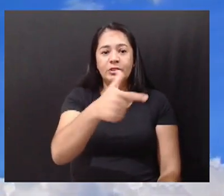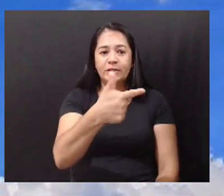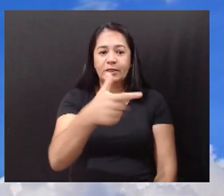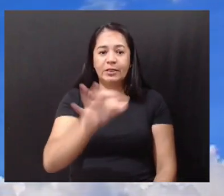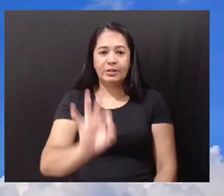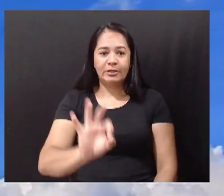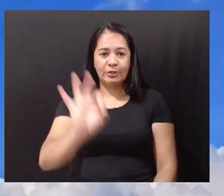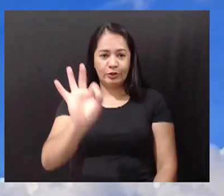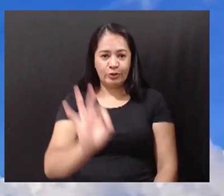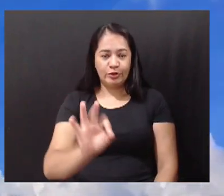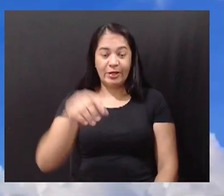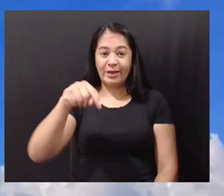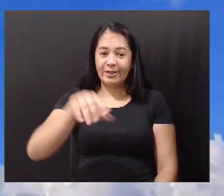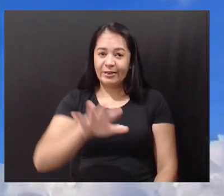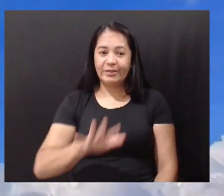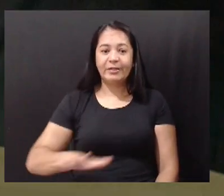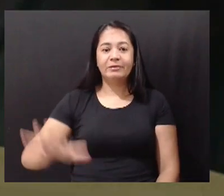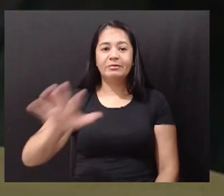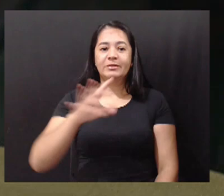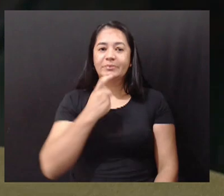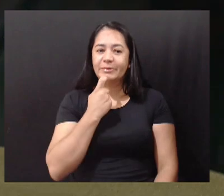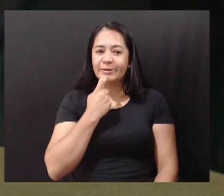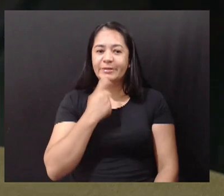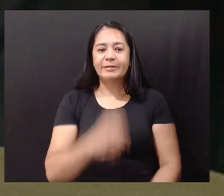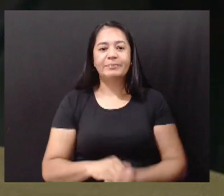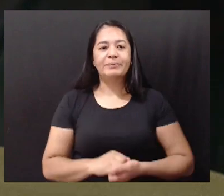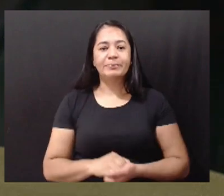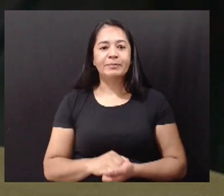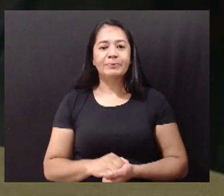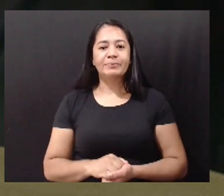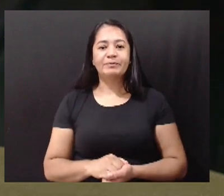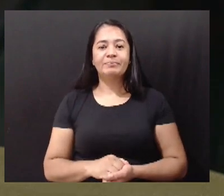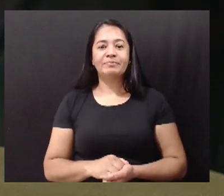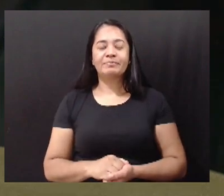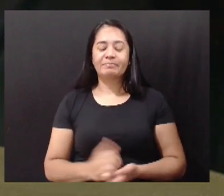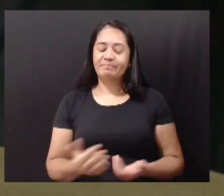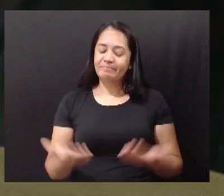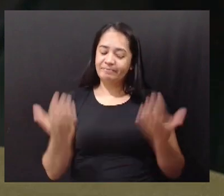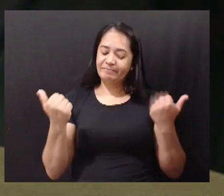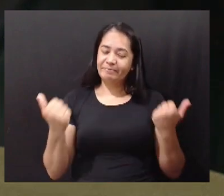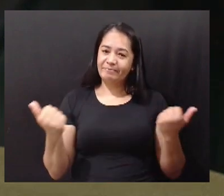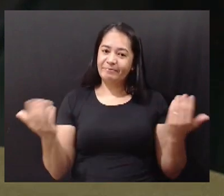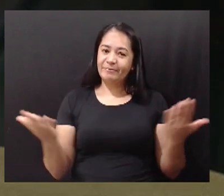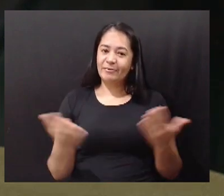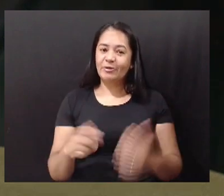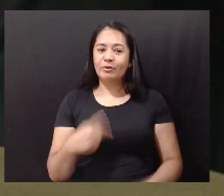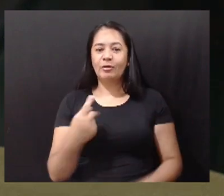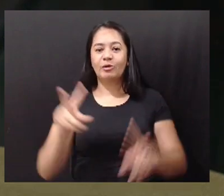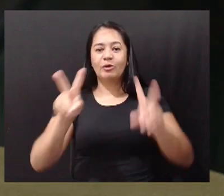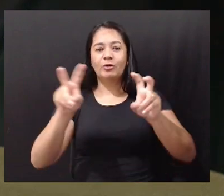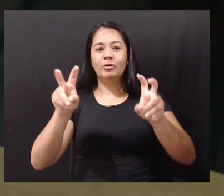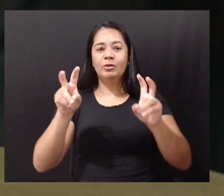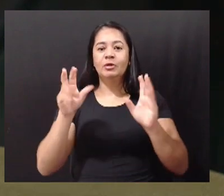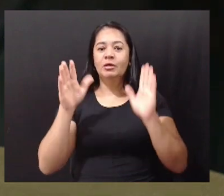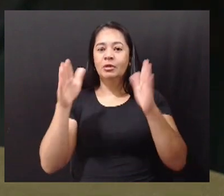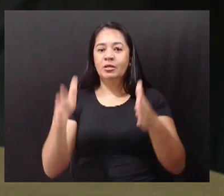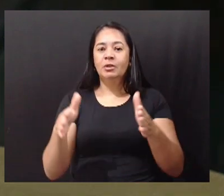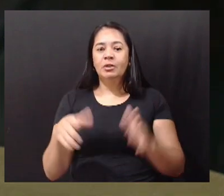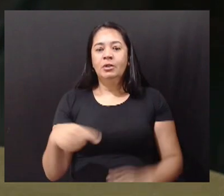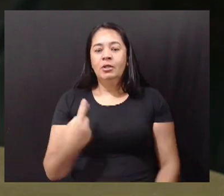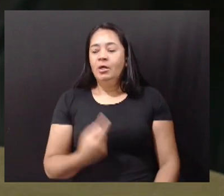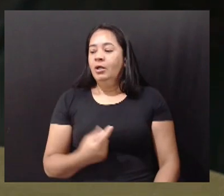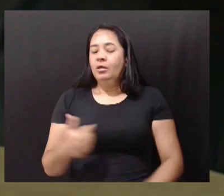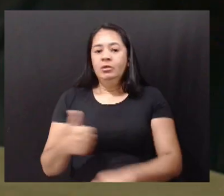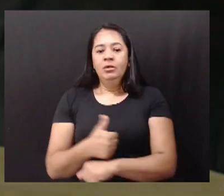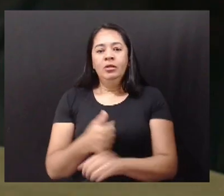72% aqui para a metrópole. Muito bem, vamos lá então ao nosso tema central, apresentando as nossas convidadas. O